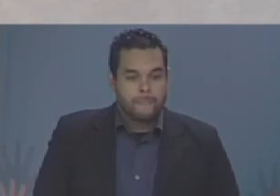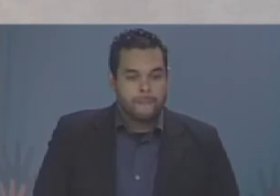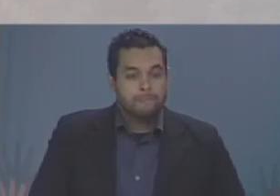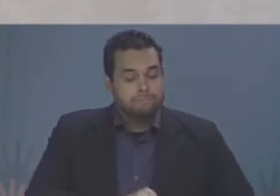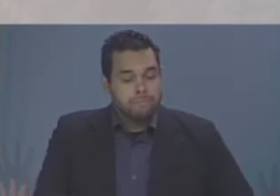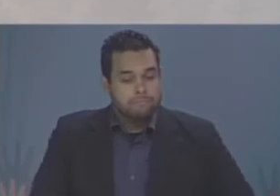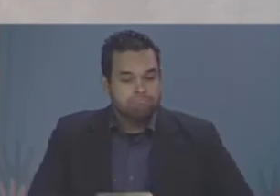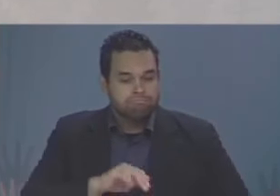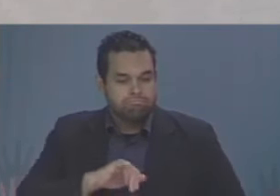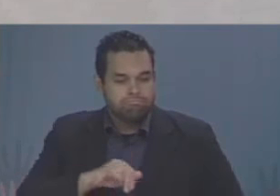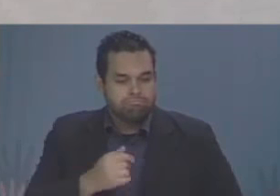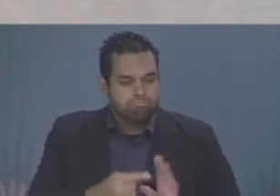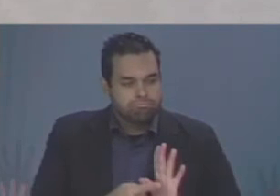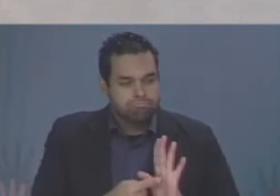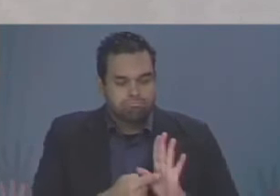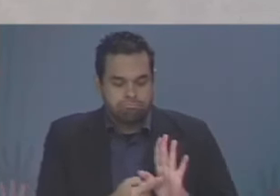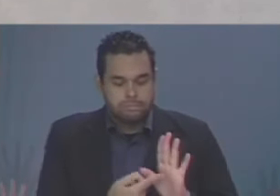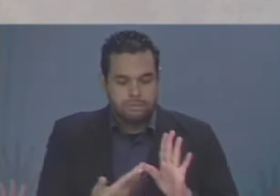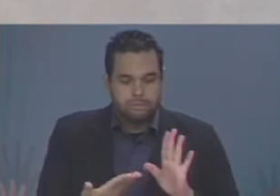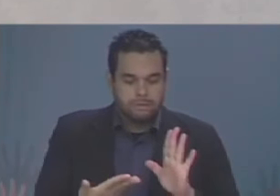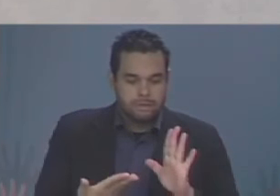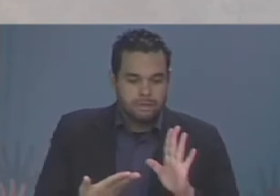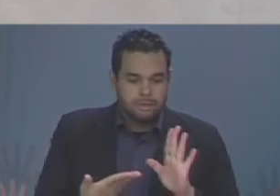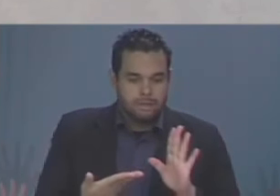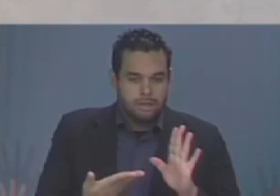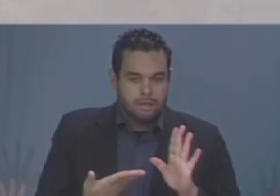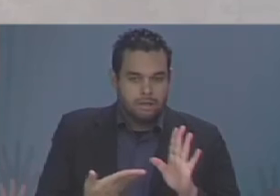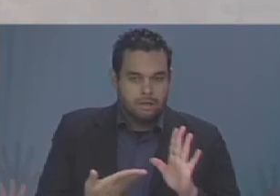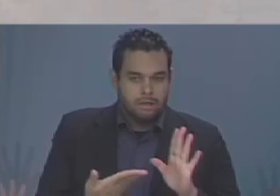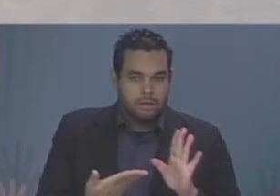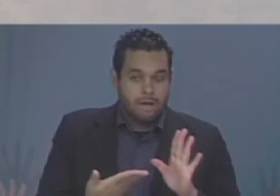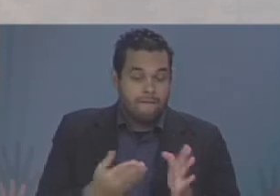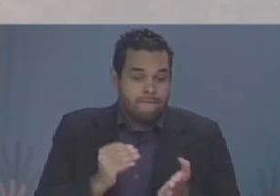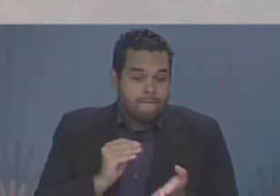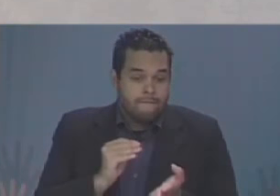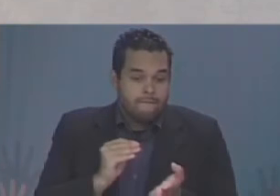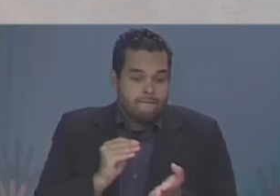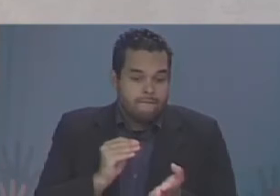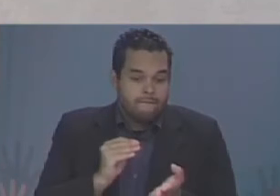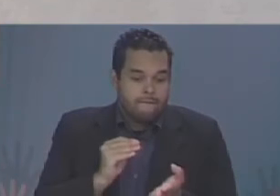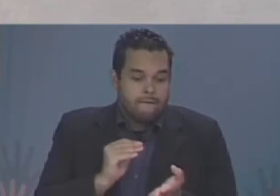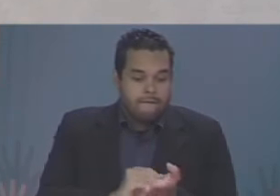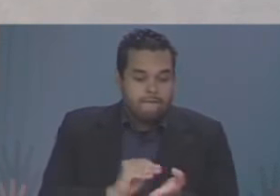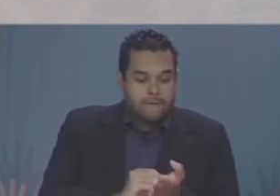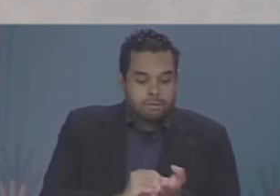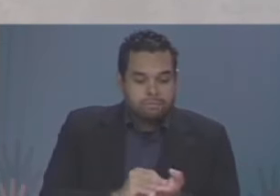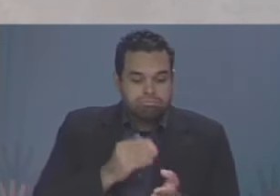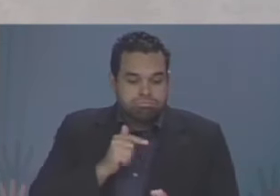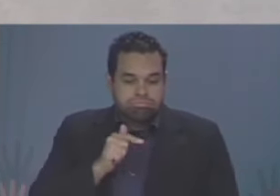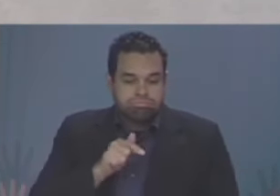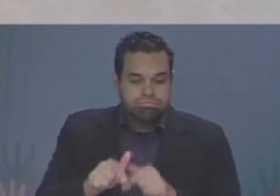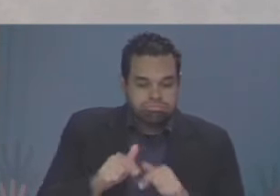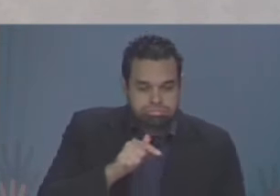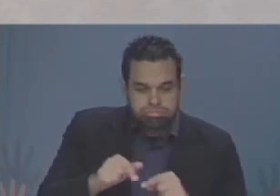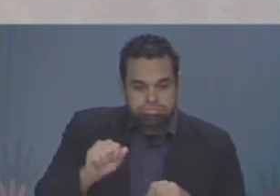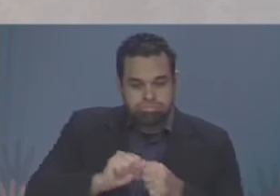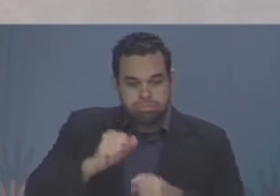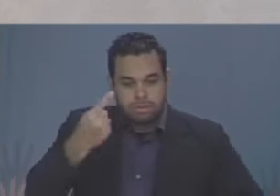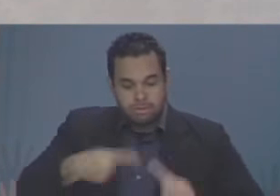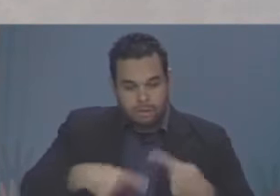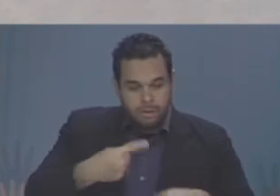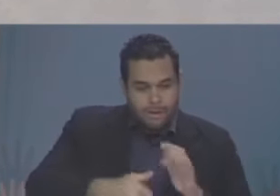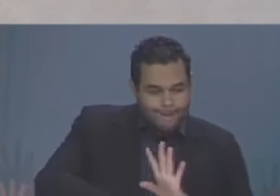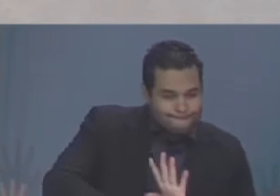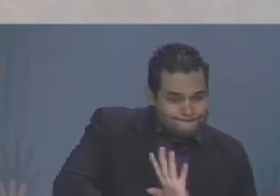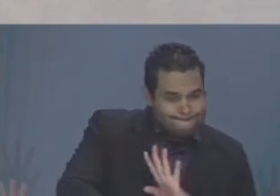Gostaria inicialmente de ressaltar o ineditismo da realização desse debate. É a primeira vez na história